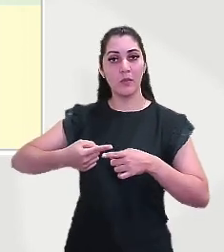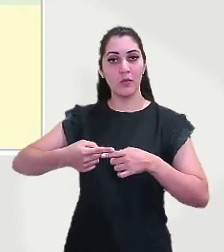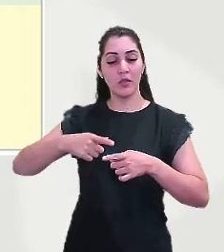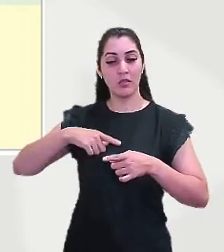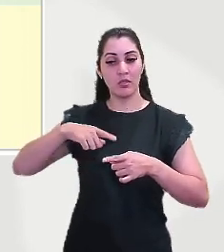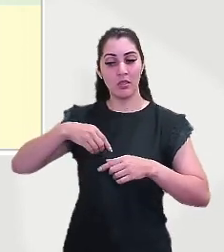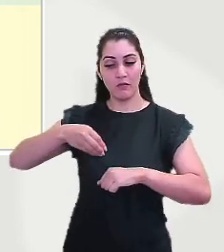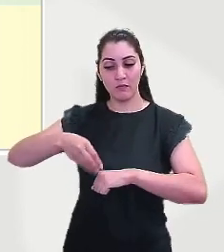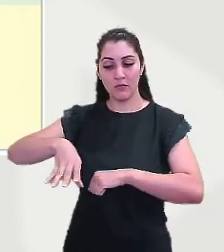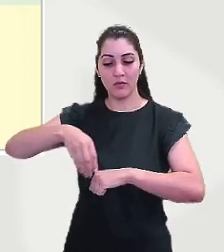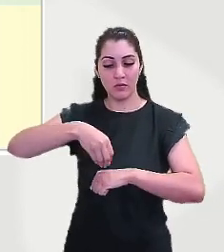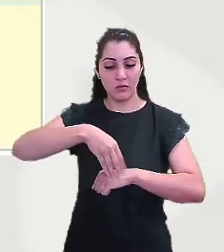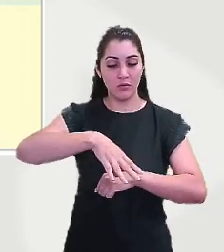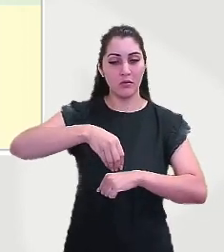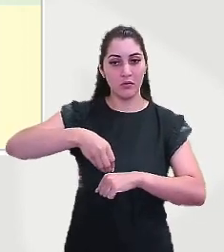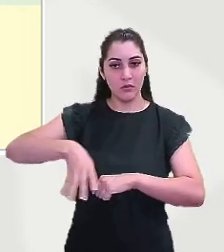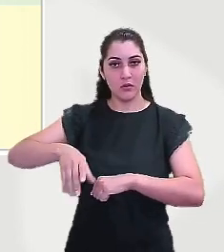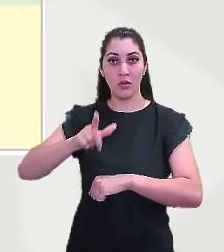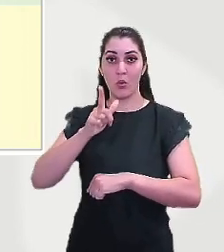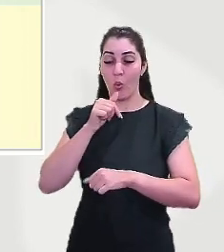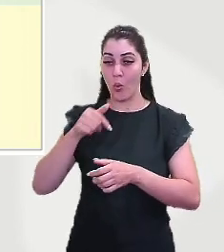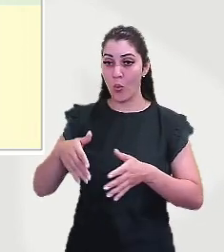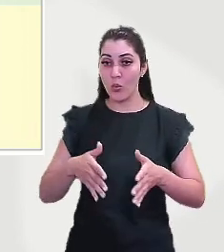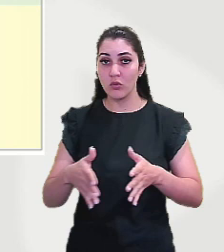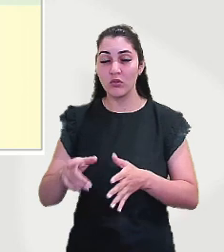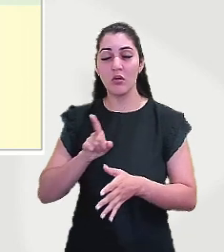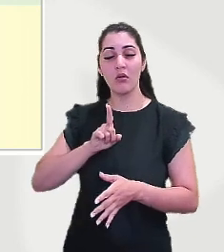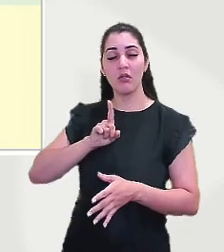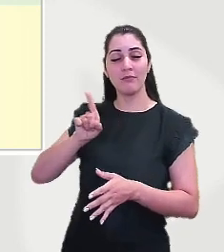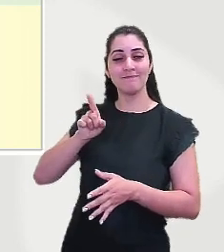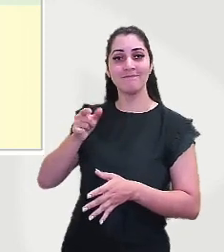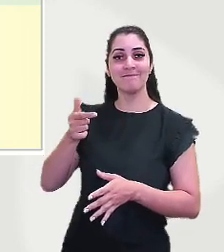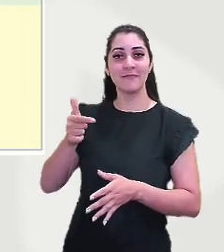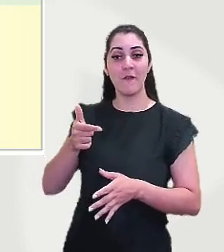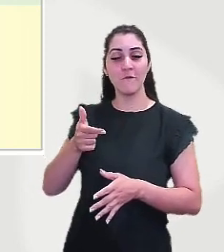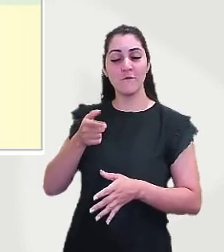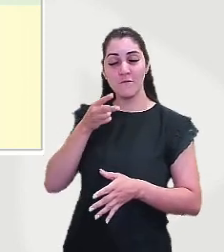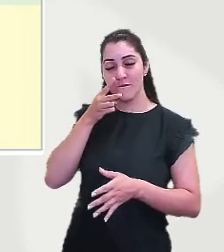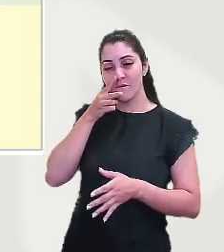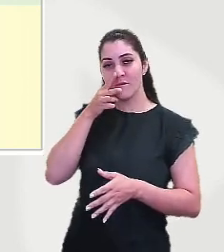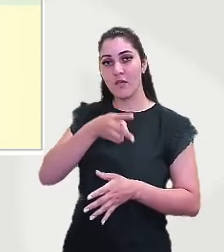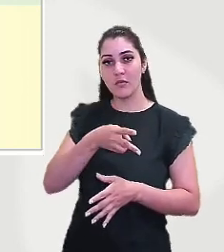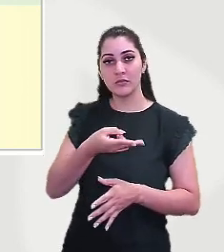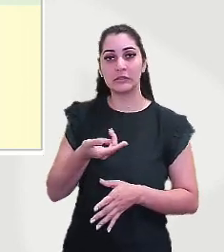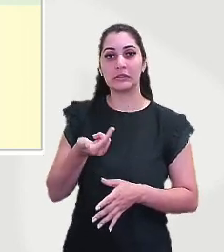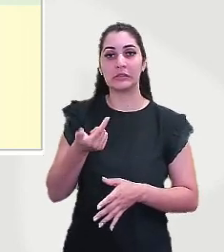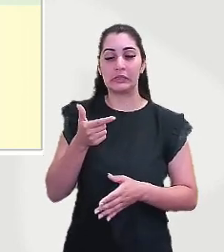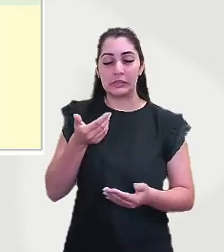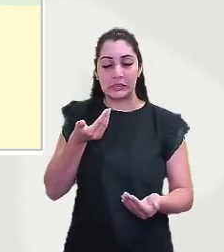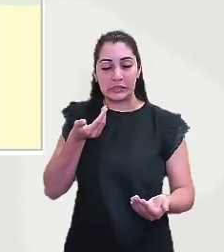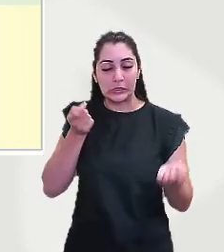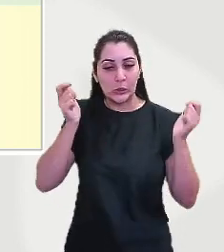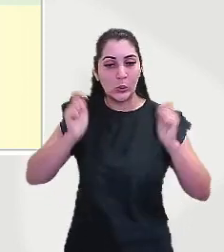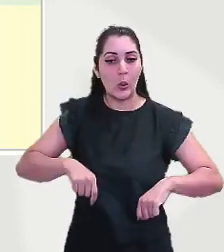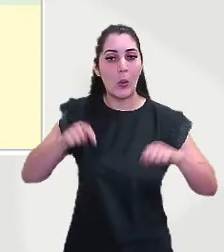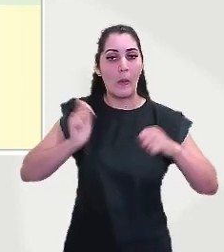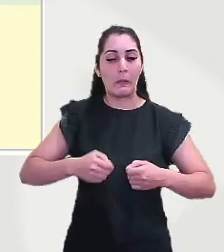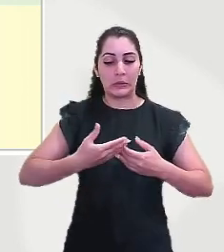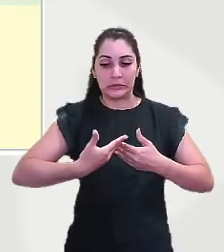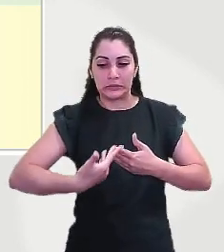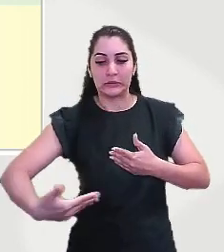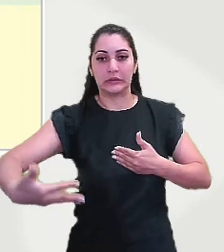depositado muito sedimento, né? Os rios lá não são tão fortes. Não tem tanta competência para arrastar os sedimentos